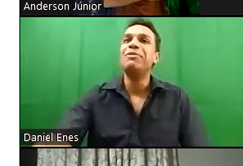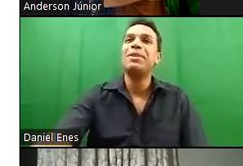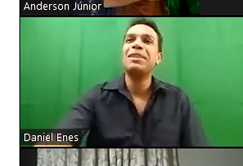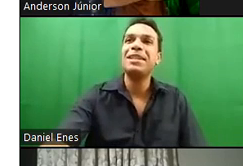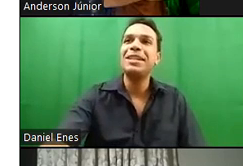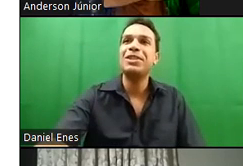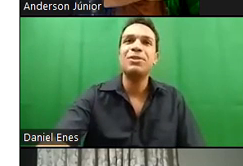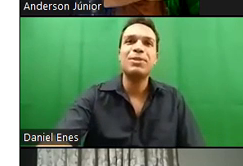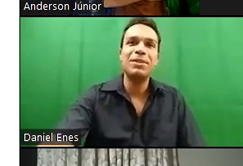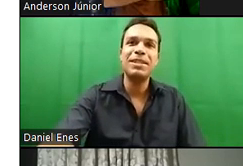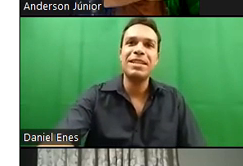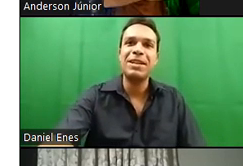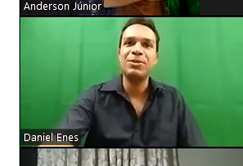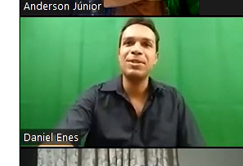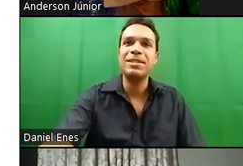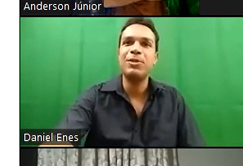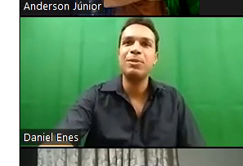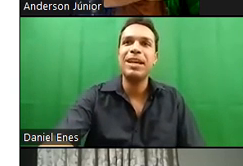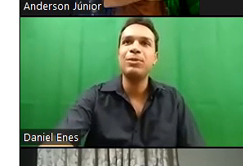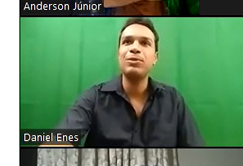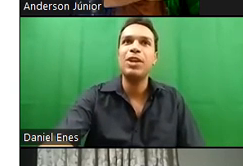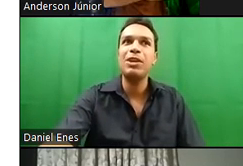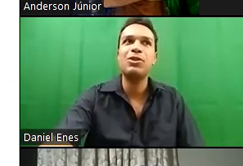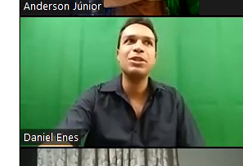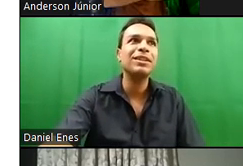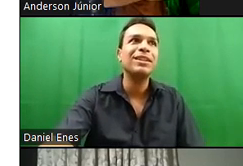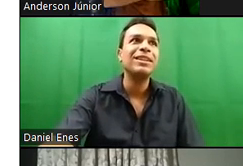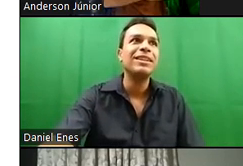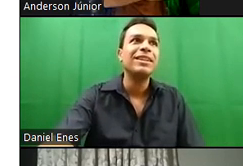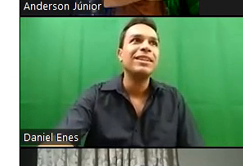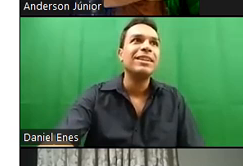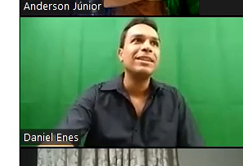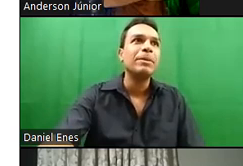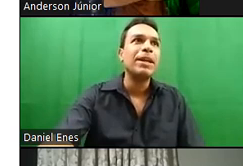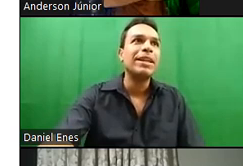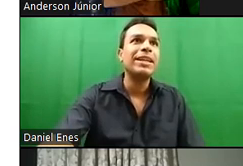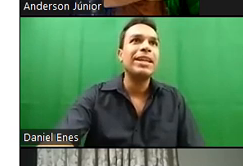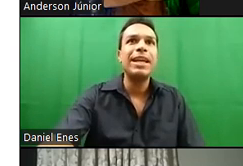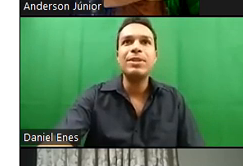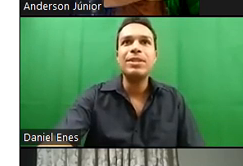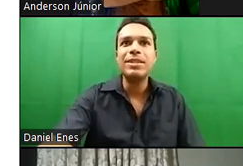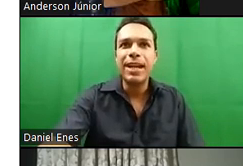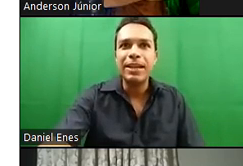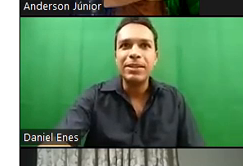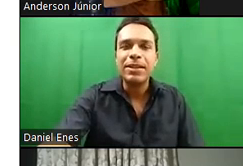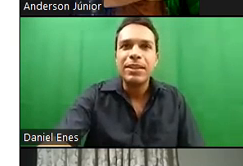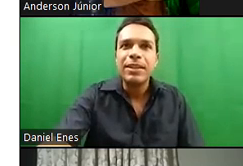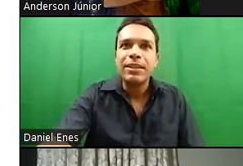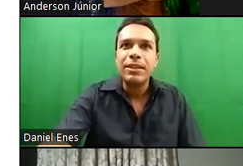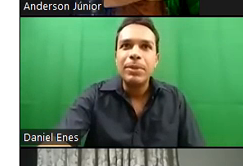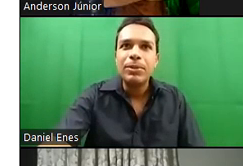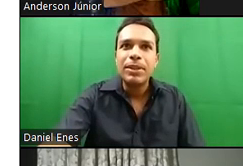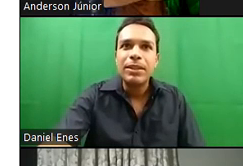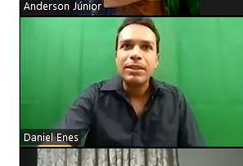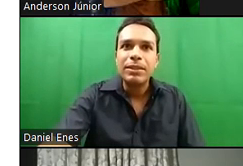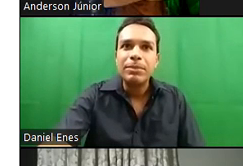E aí, Franciane, Thaís, o que vocês acham? Se quiser comentar aí no chat. Para quem quer a língua de sinais?